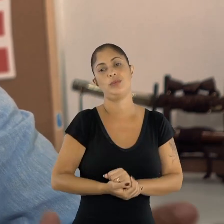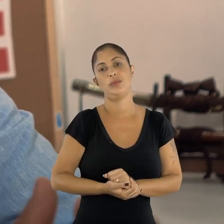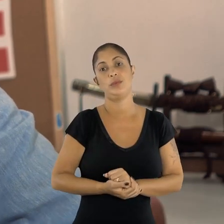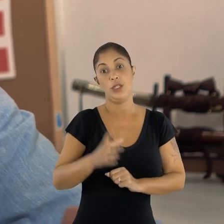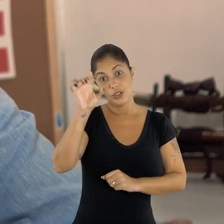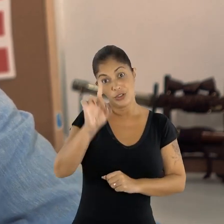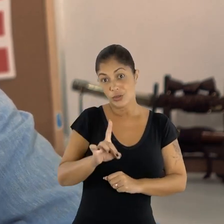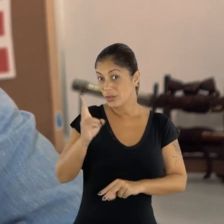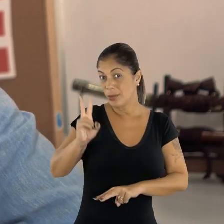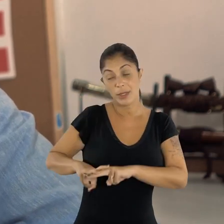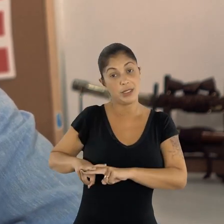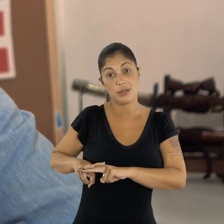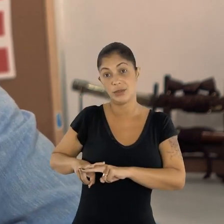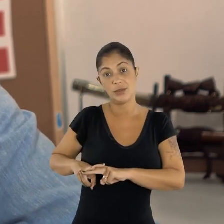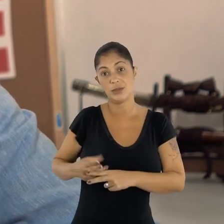A diretoria está presa.